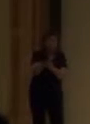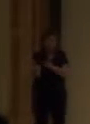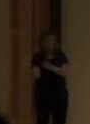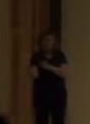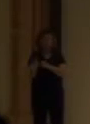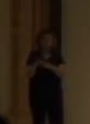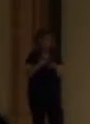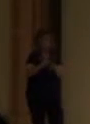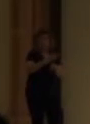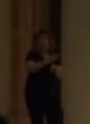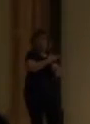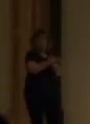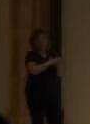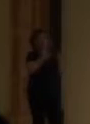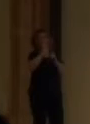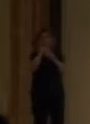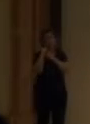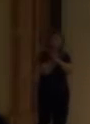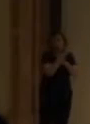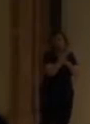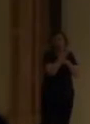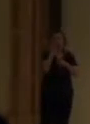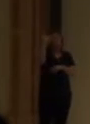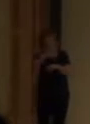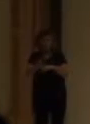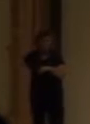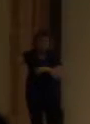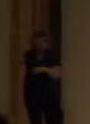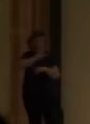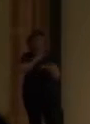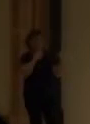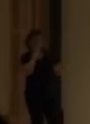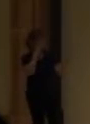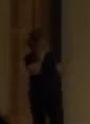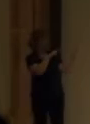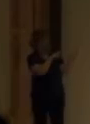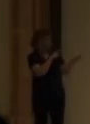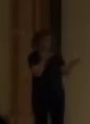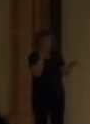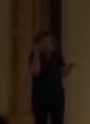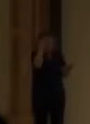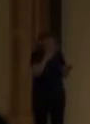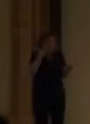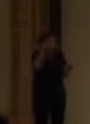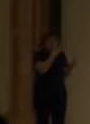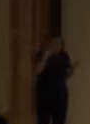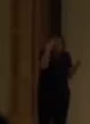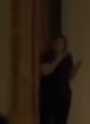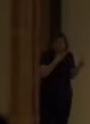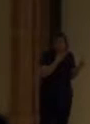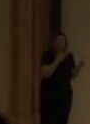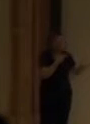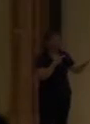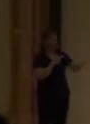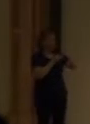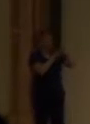negro era escravo por natureza. Achava-se que tinha nascido inferior. Dizia-se por relatos